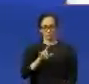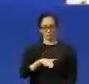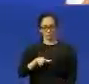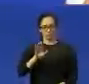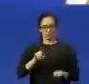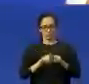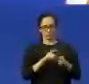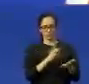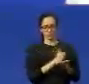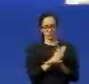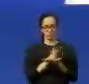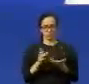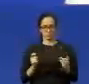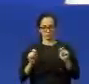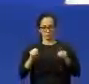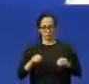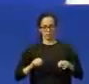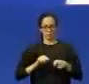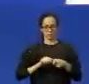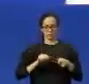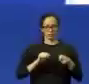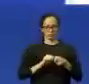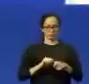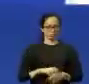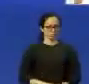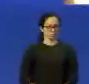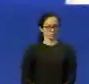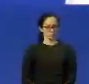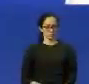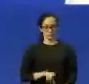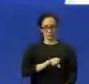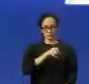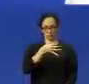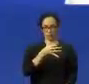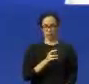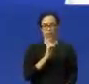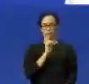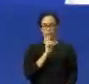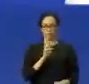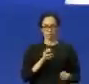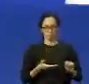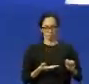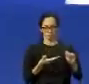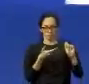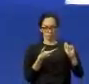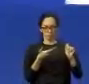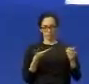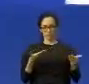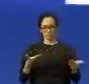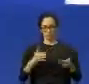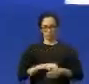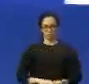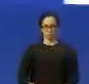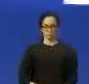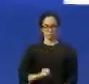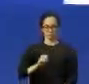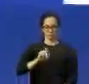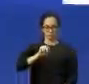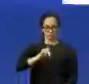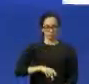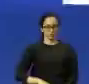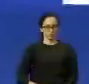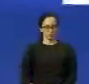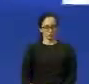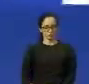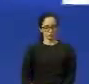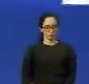para separar os corpos que estão imersos no fluido. Portanto, a alternativa certa A, uma dependência da densidade, já que depende da